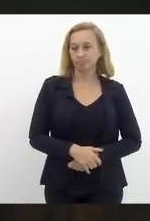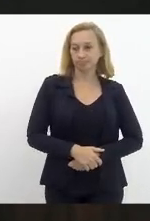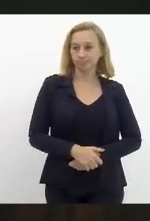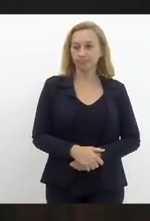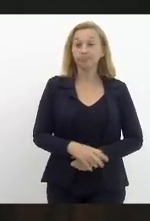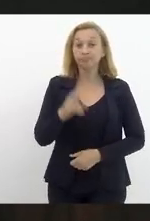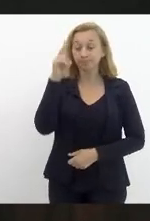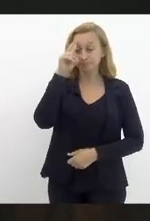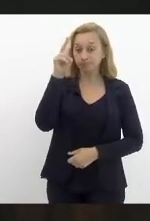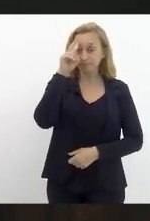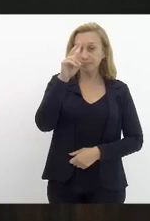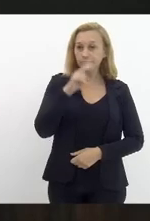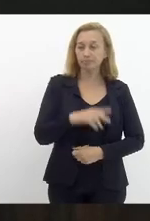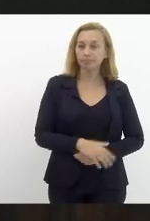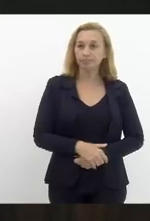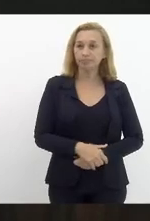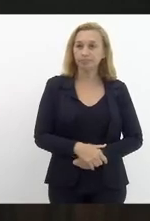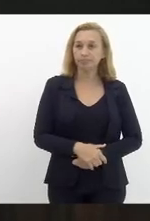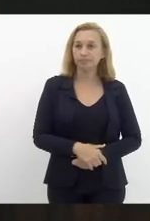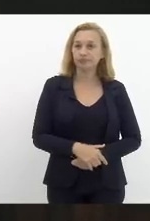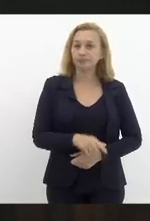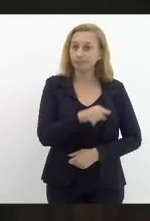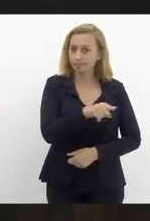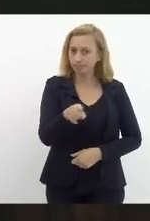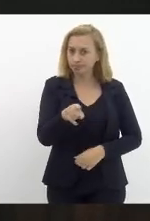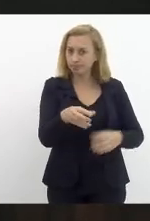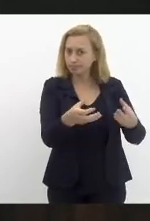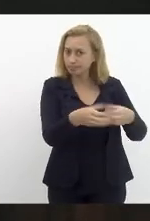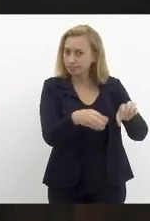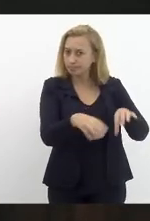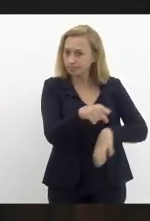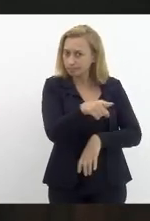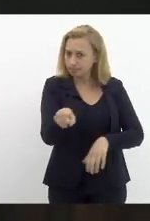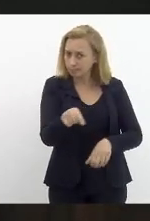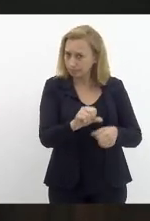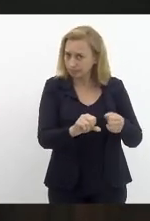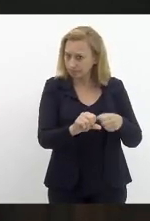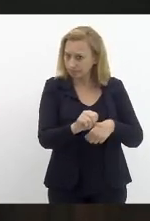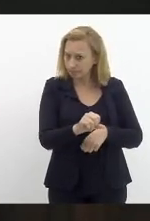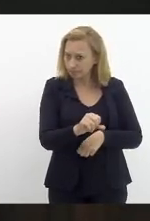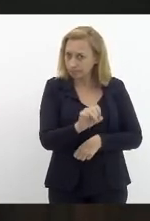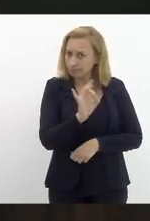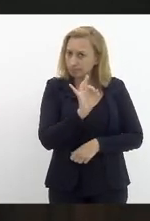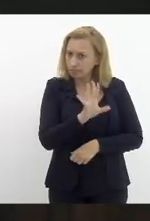questionamentos. Lembrando que esse concurso que vocês estão fazendo